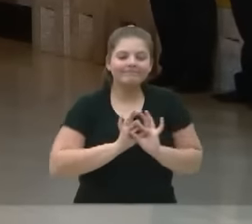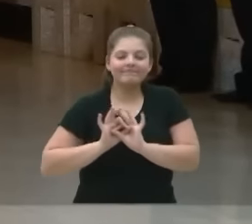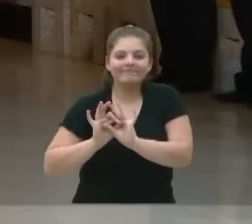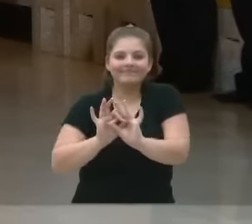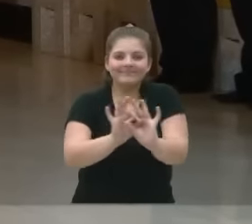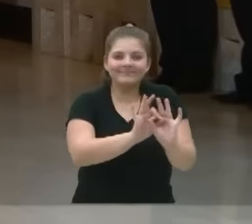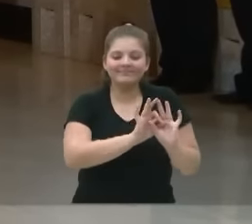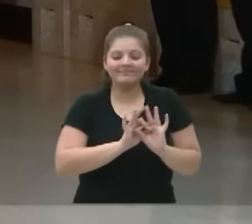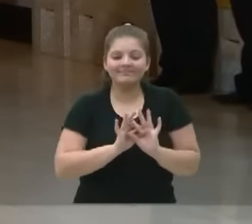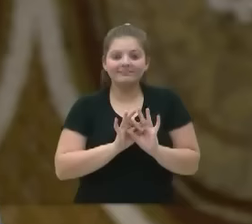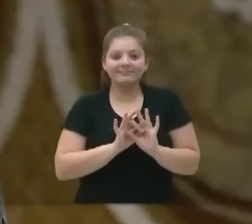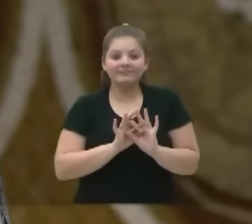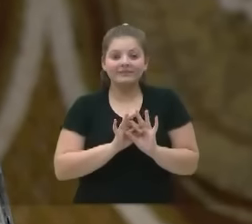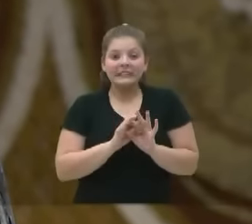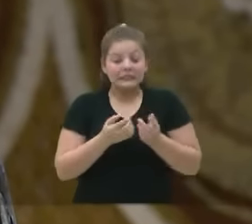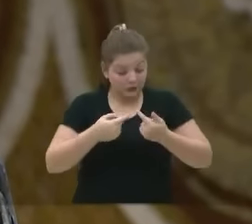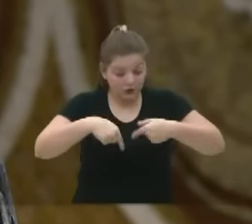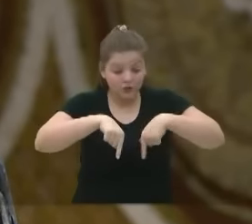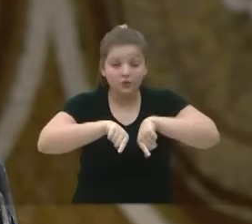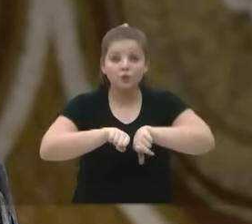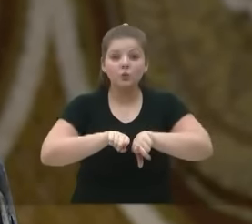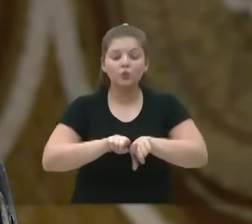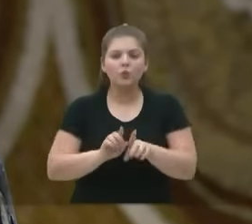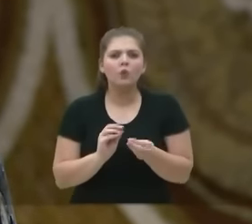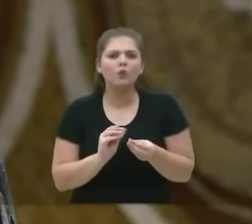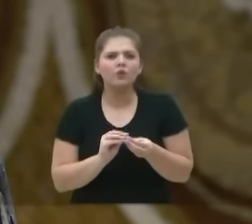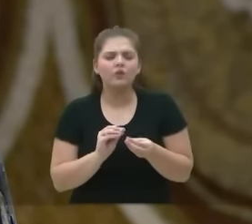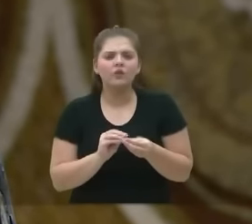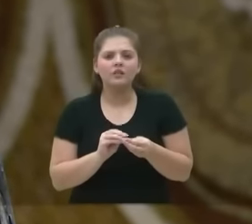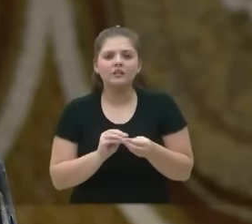E isso se repete